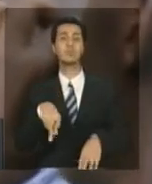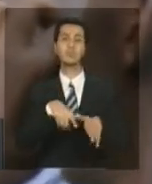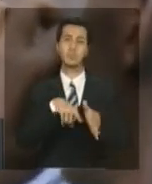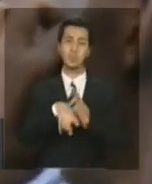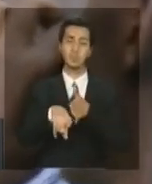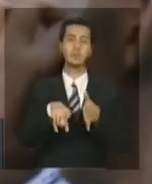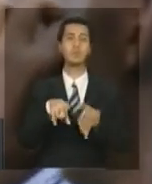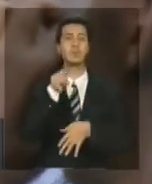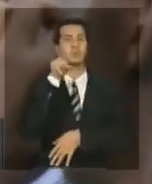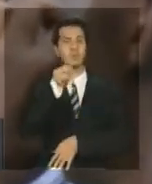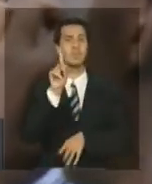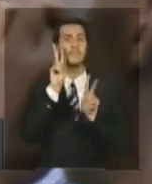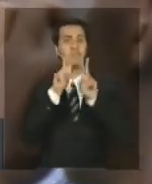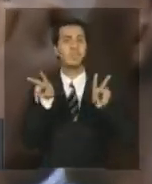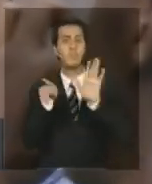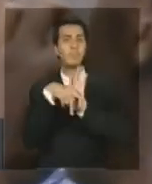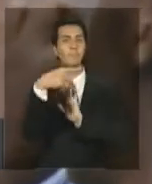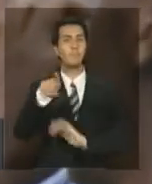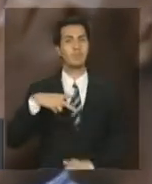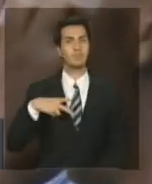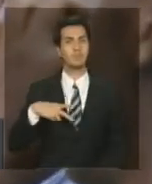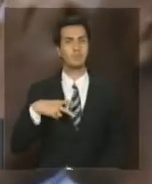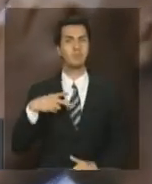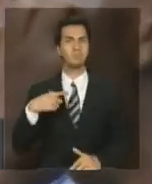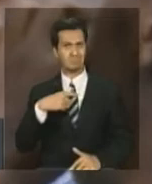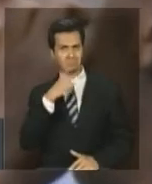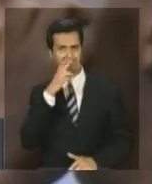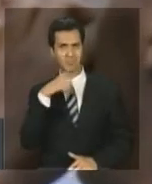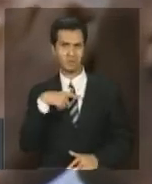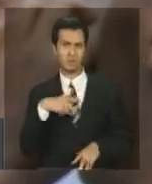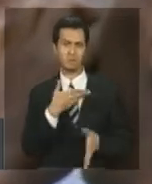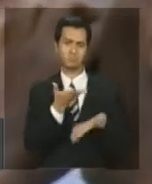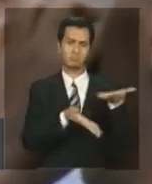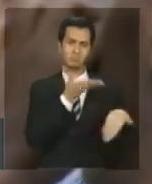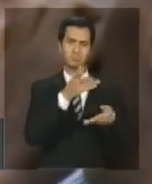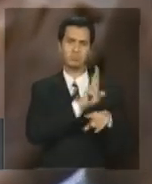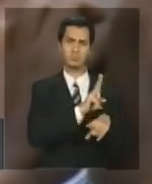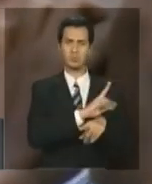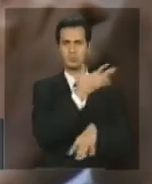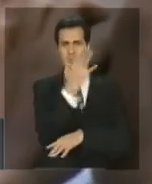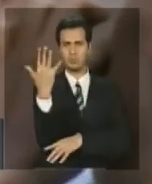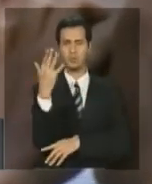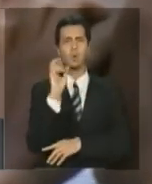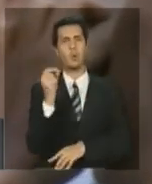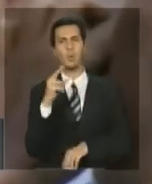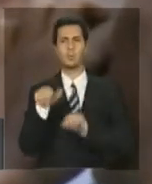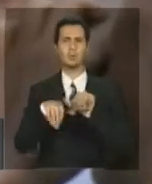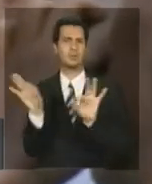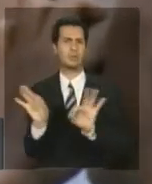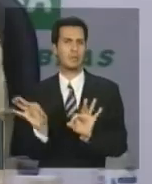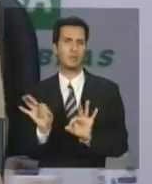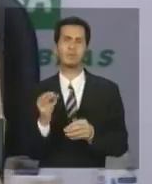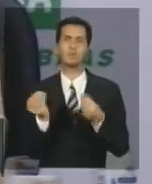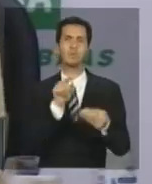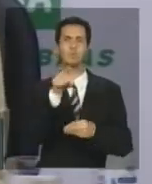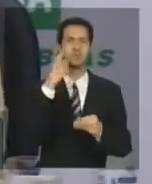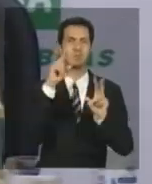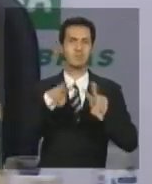visão pessoal no tratamento do meio ambiente ou não muda nada? Como é que a senhora vê isso, presidente? Obrigado.